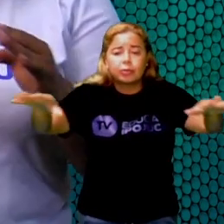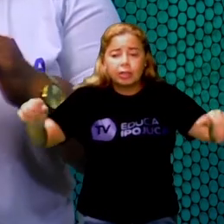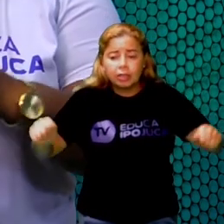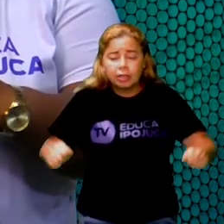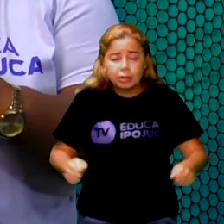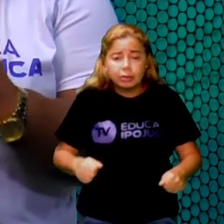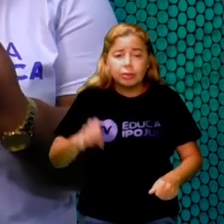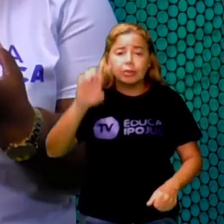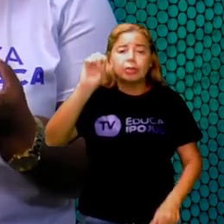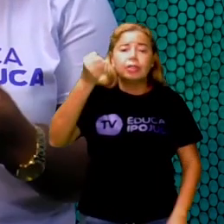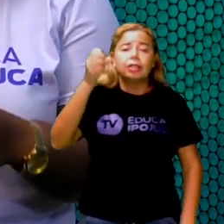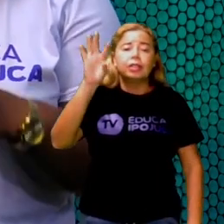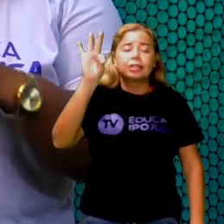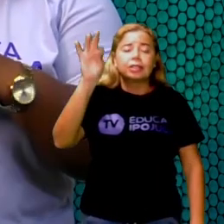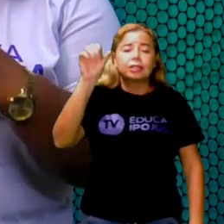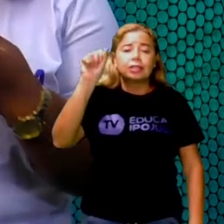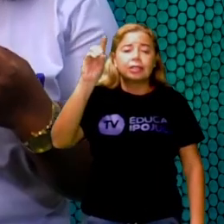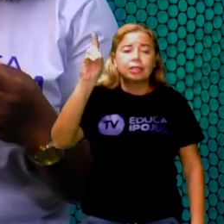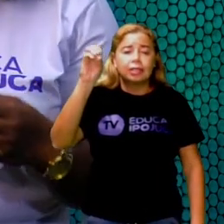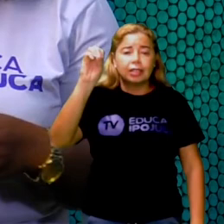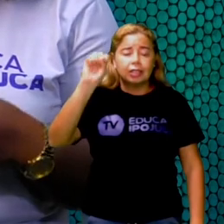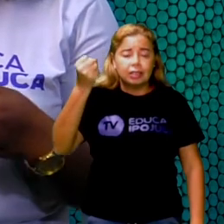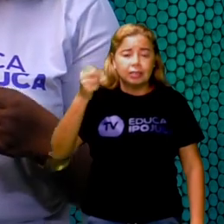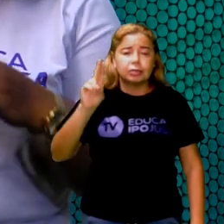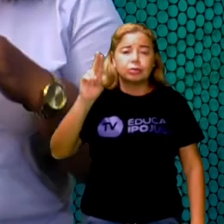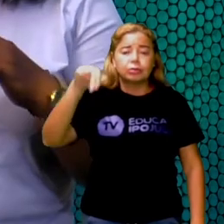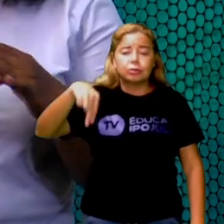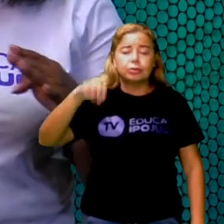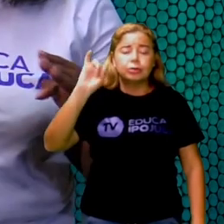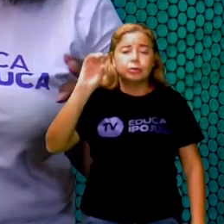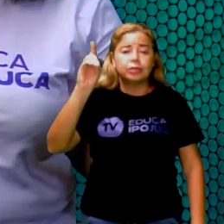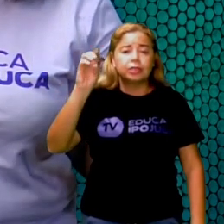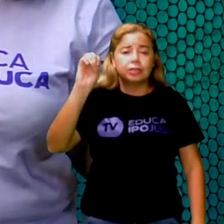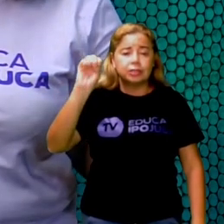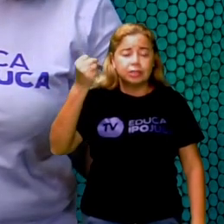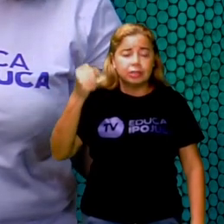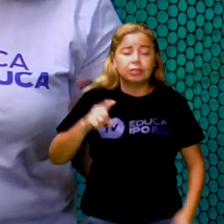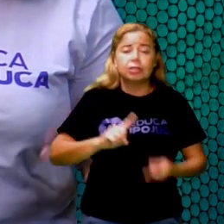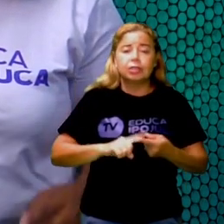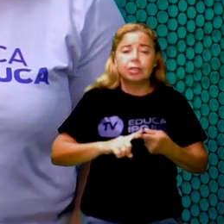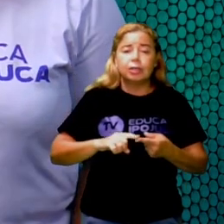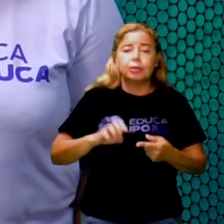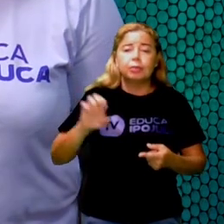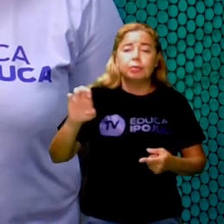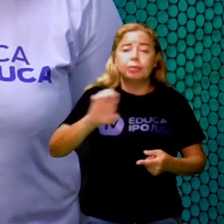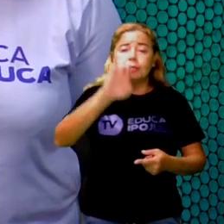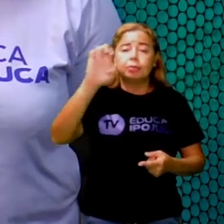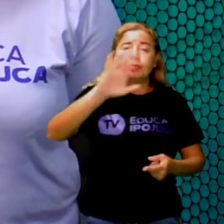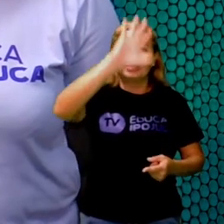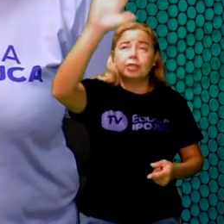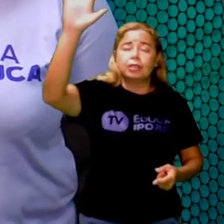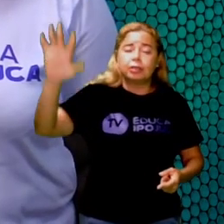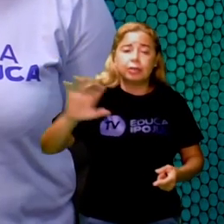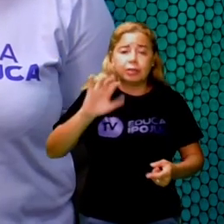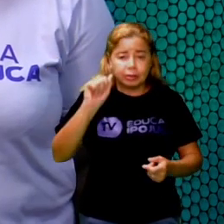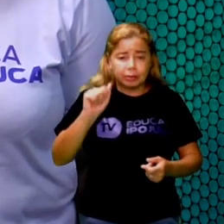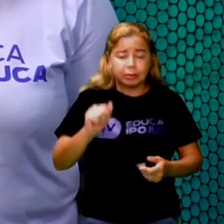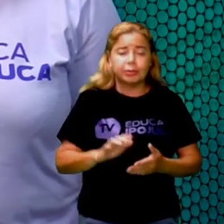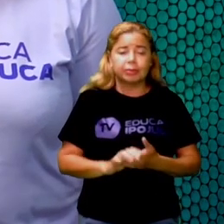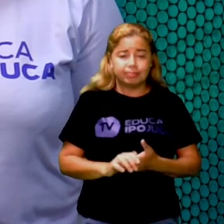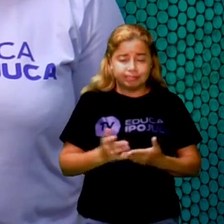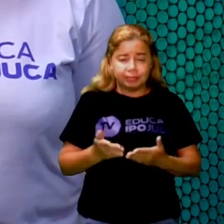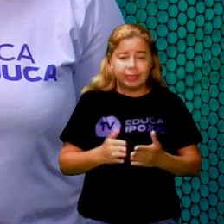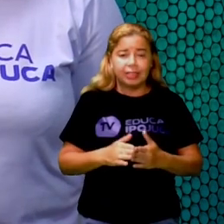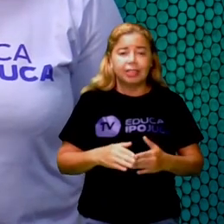Europa. E a partir daí, ele se propagou por todos os países. Fica aí a nossa aula de